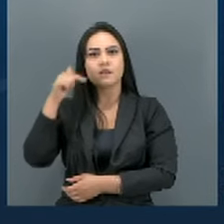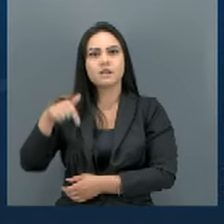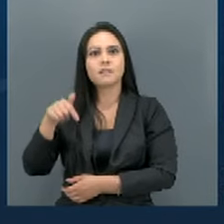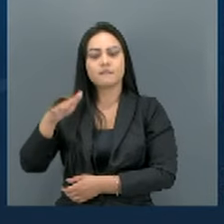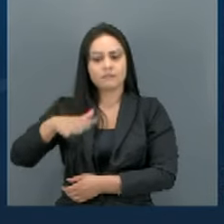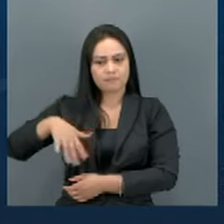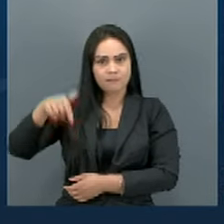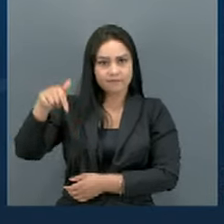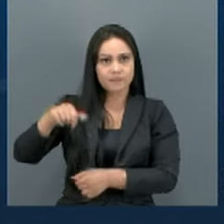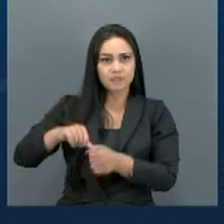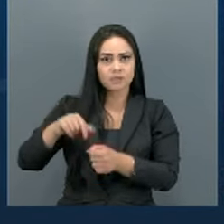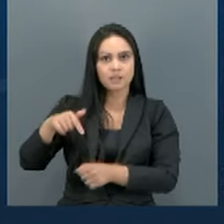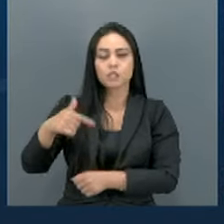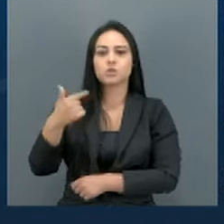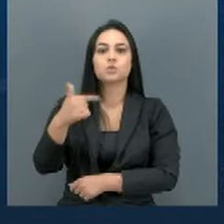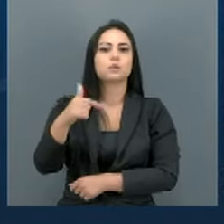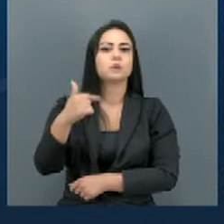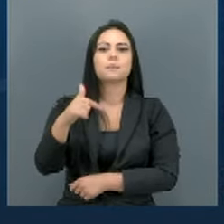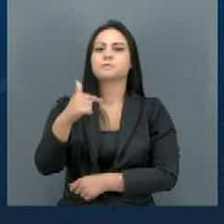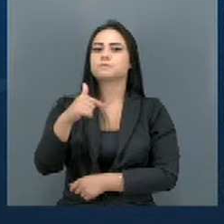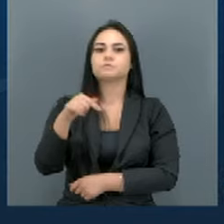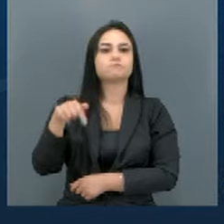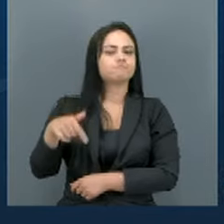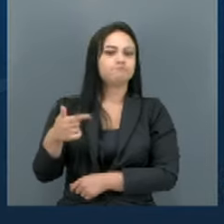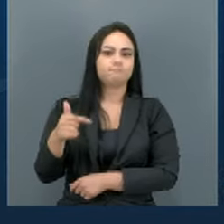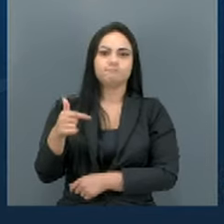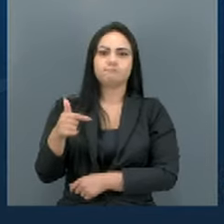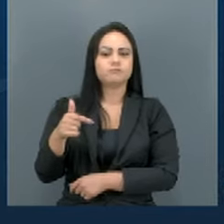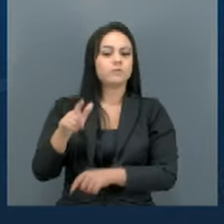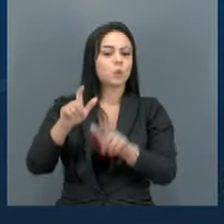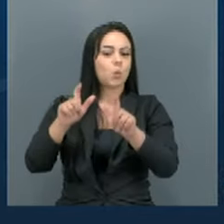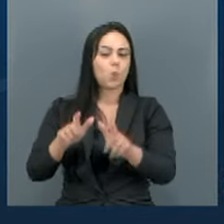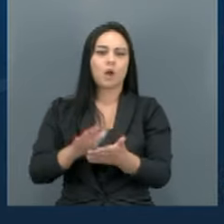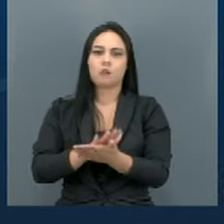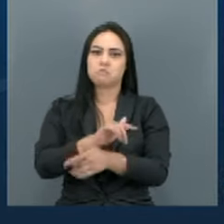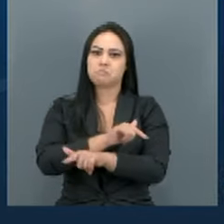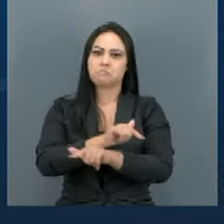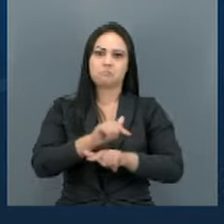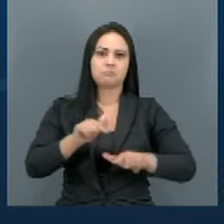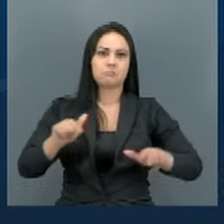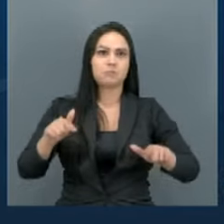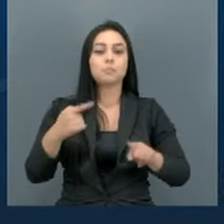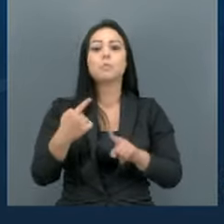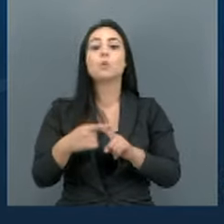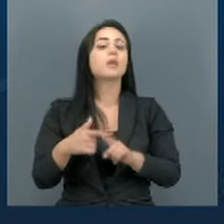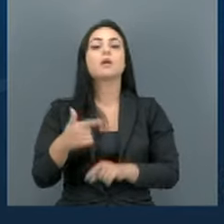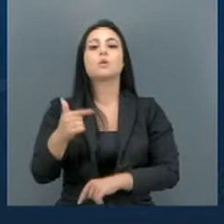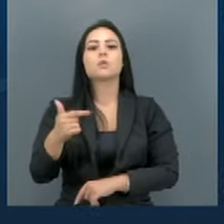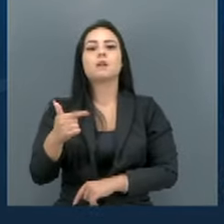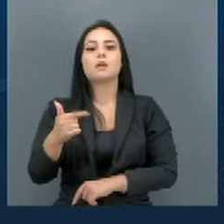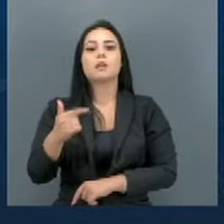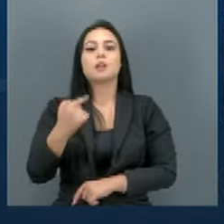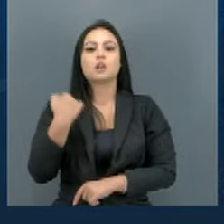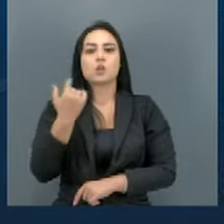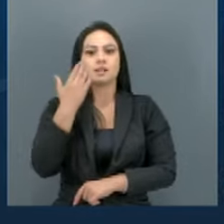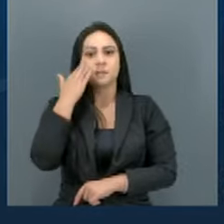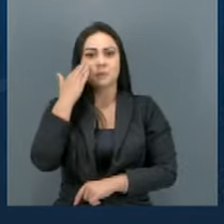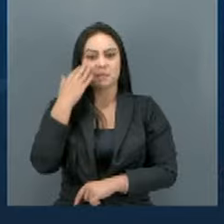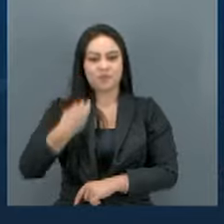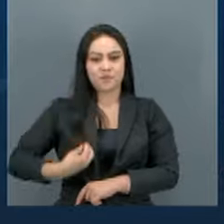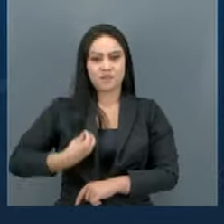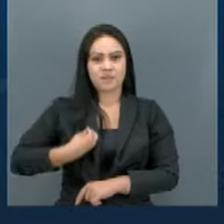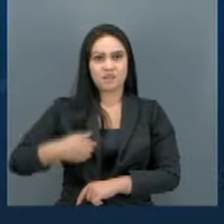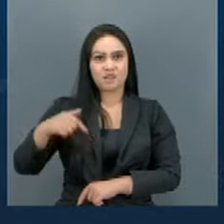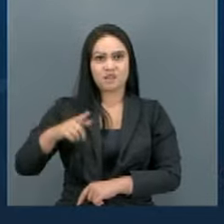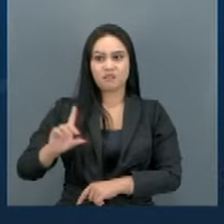Espalha. Não existe, isso aqui não existe em canto nenhum. Por que que não existe? Nós sabemos que as nossas condições aqui de